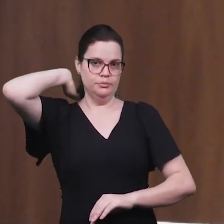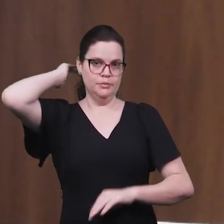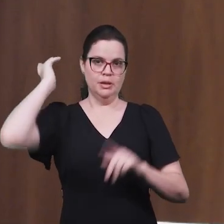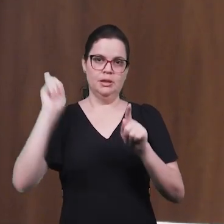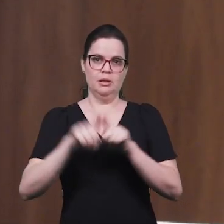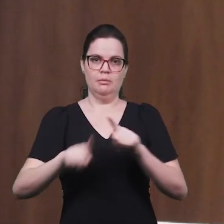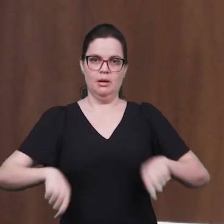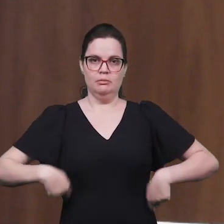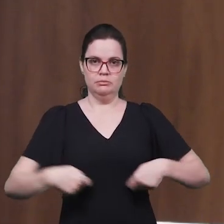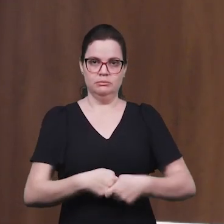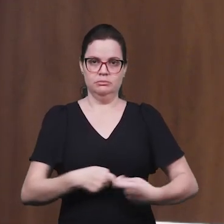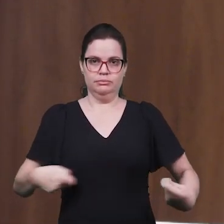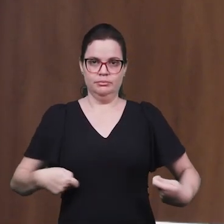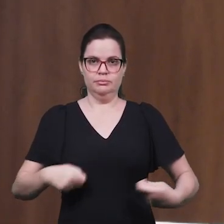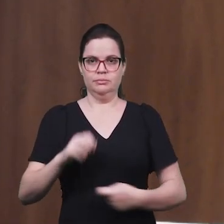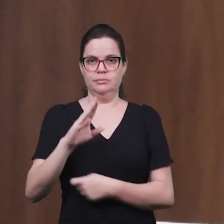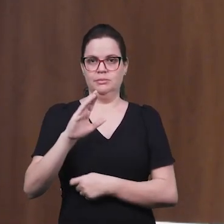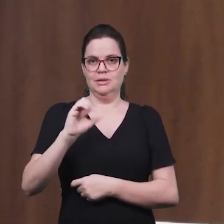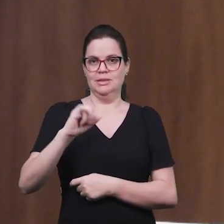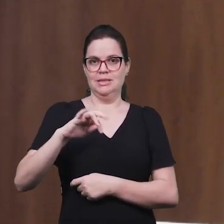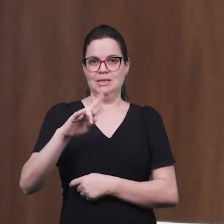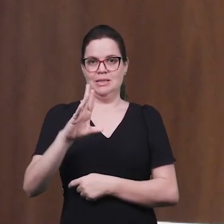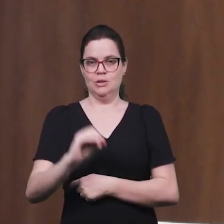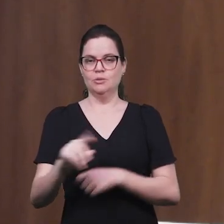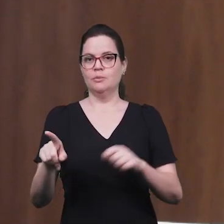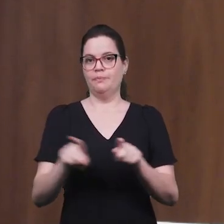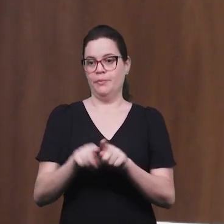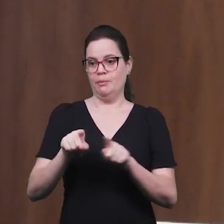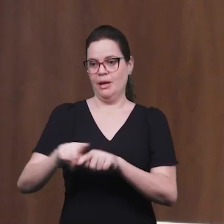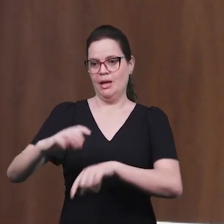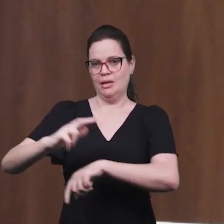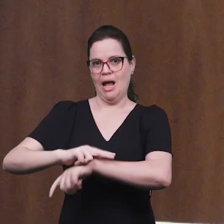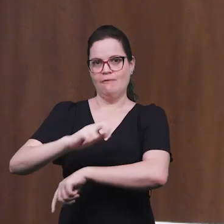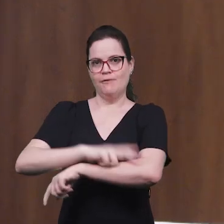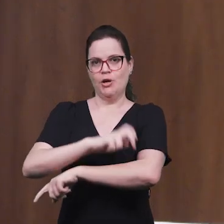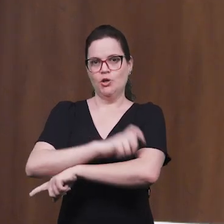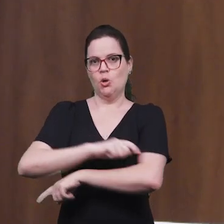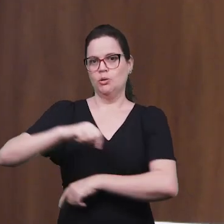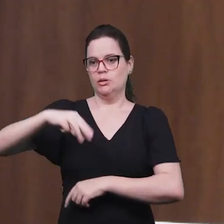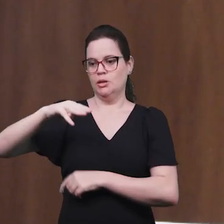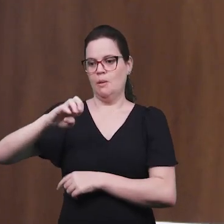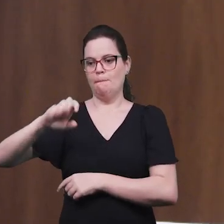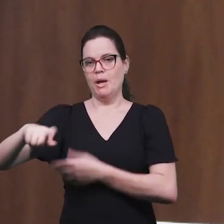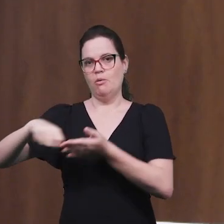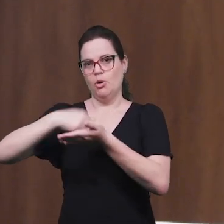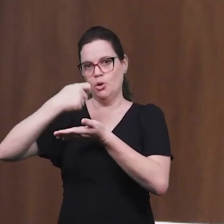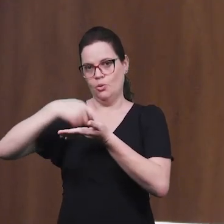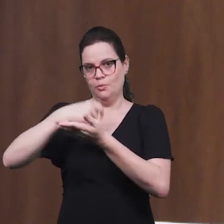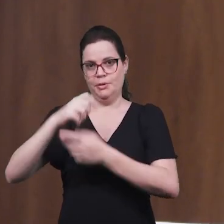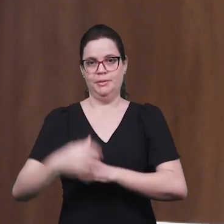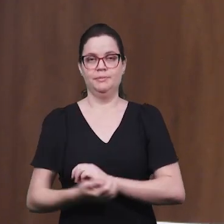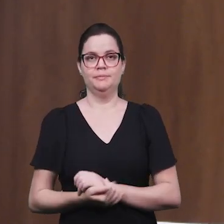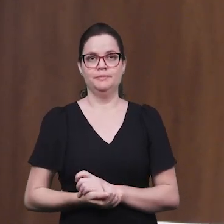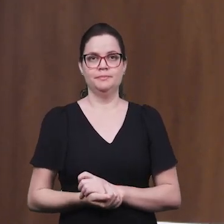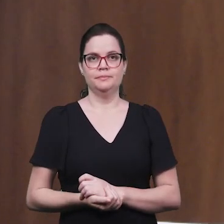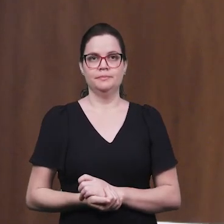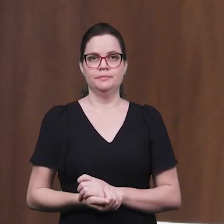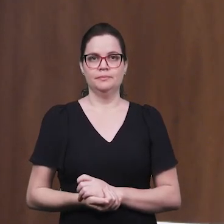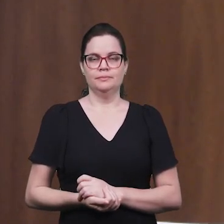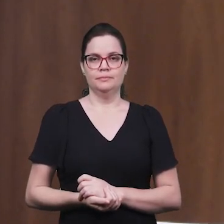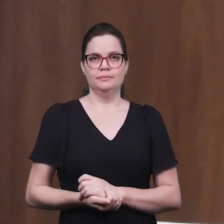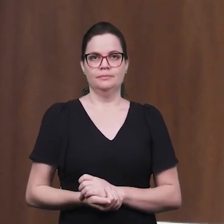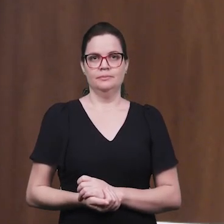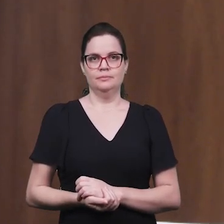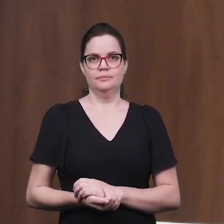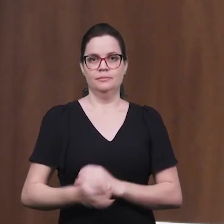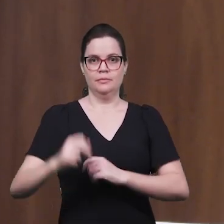um cinto. E a Bíblia diz que ele se alimentava de gafanhotos e de mel silvestre. O gafanhoto, ele não